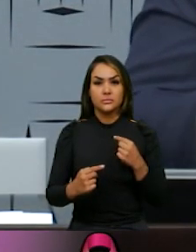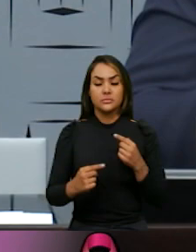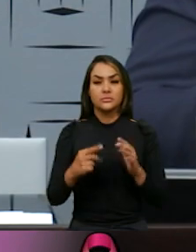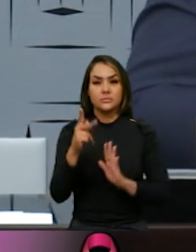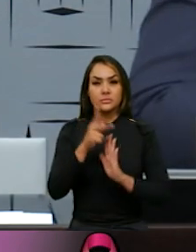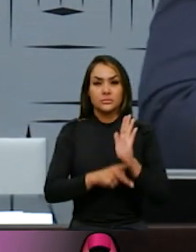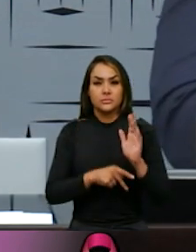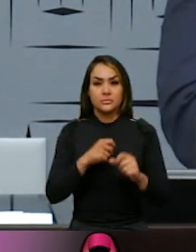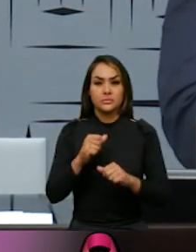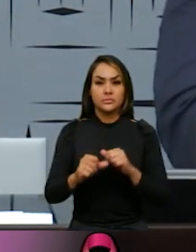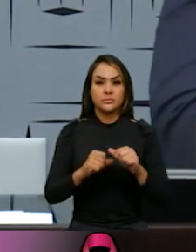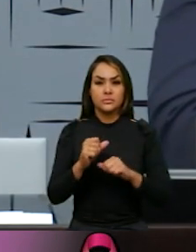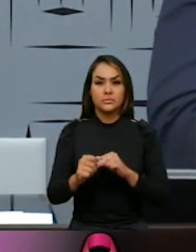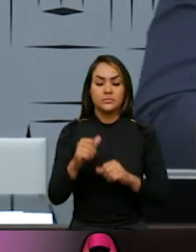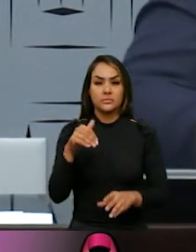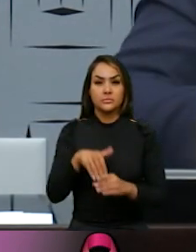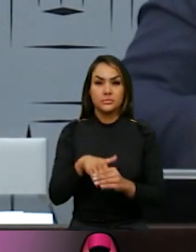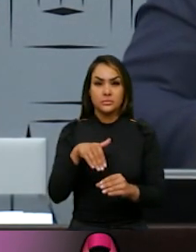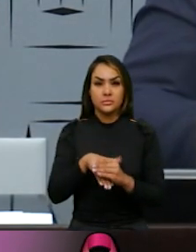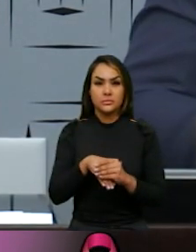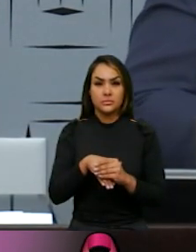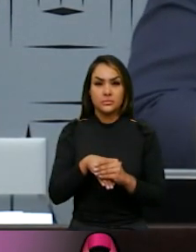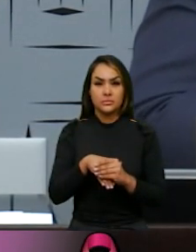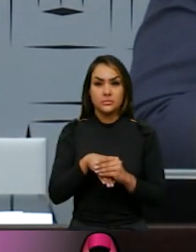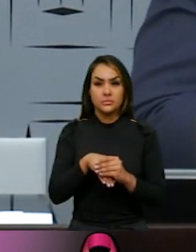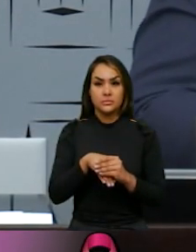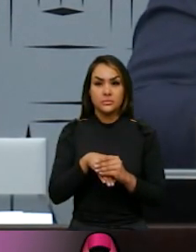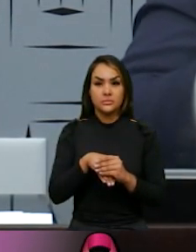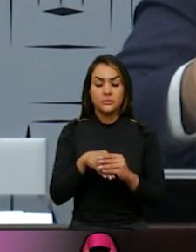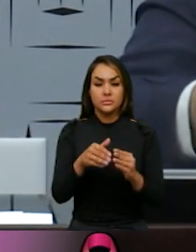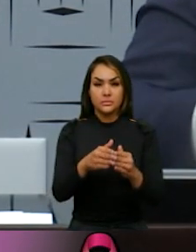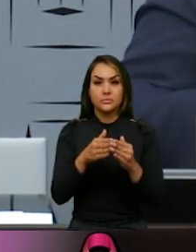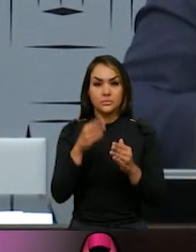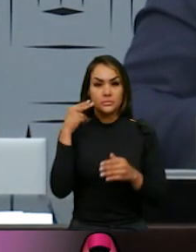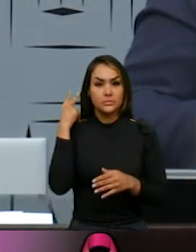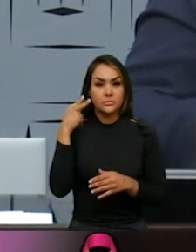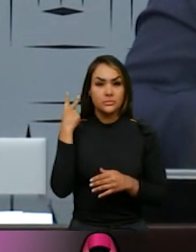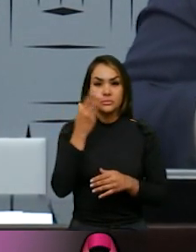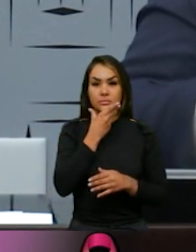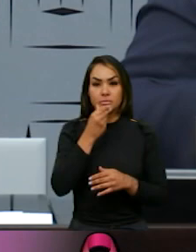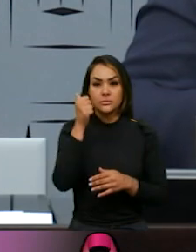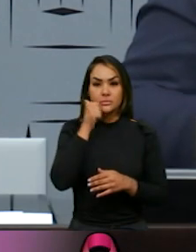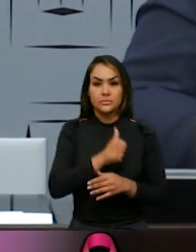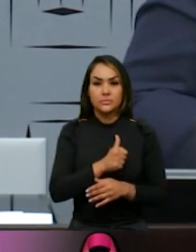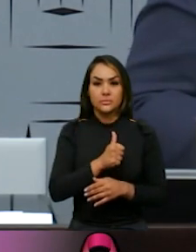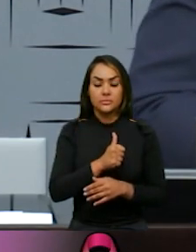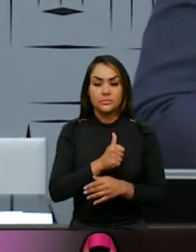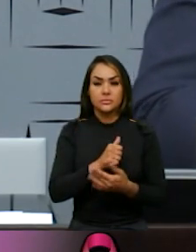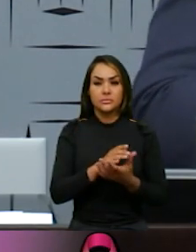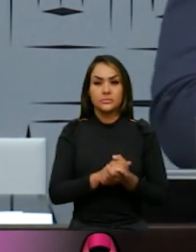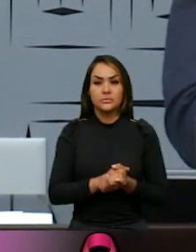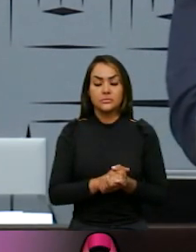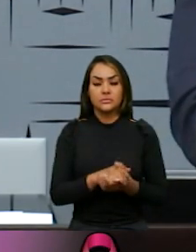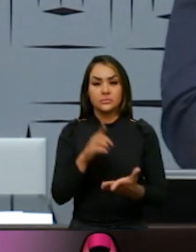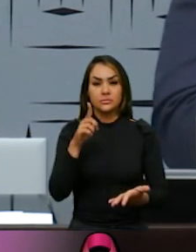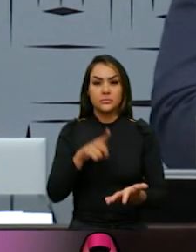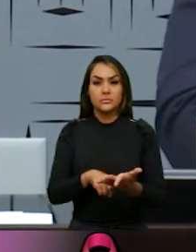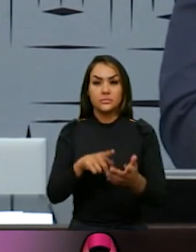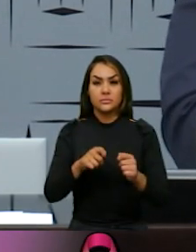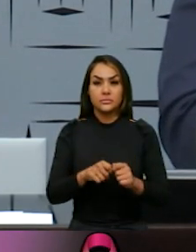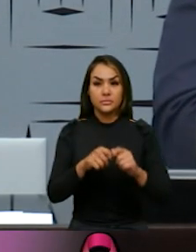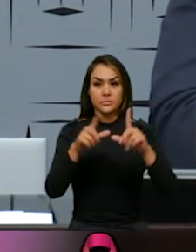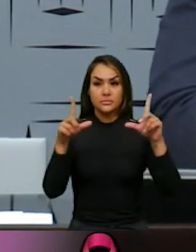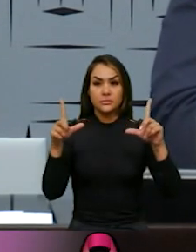O projeto e a emenda estão em votação. Solicito aos senhores vereadores e à senhora vereadora que registre seu voto